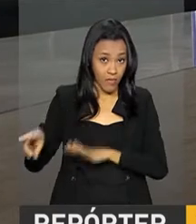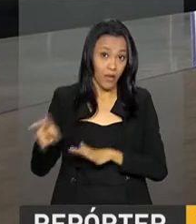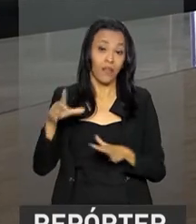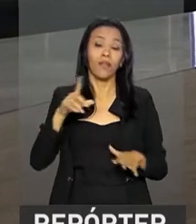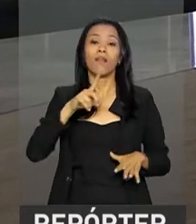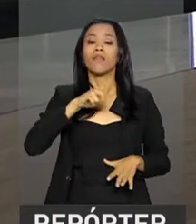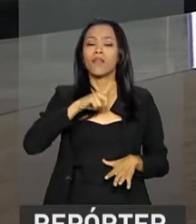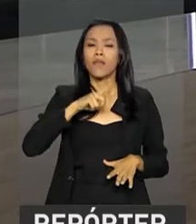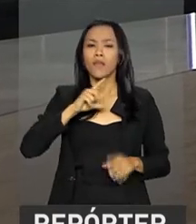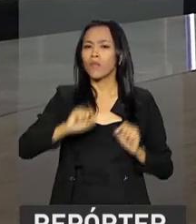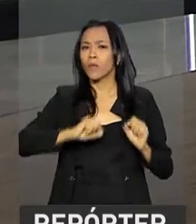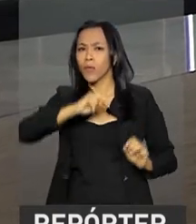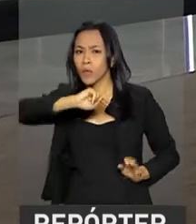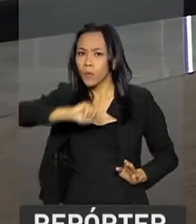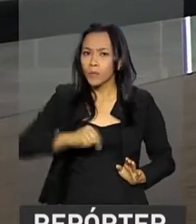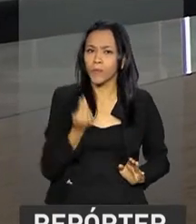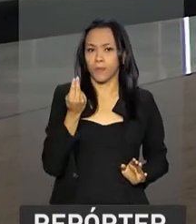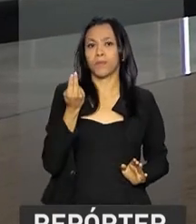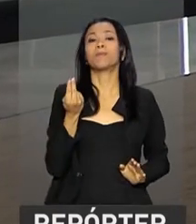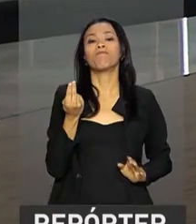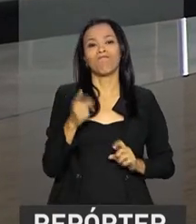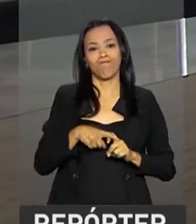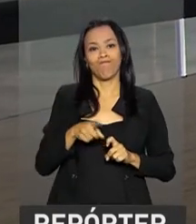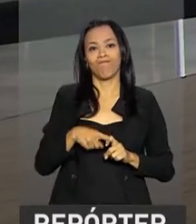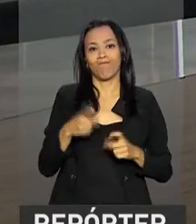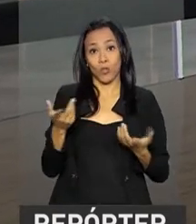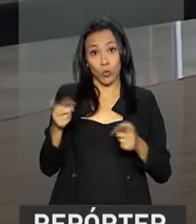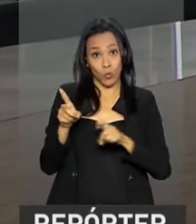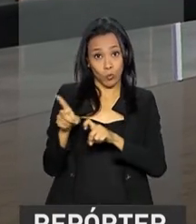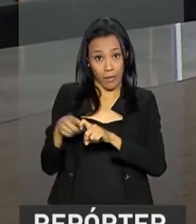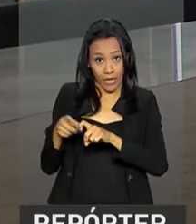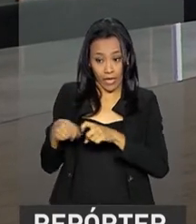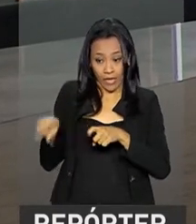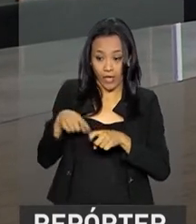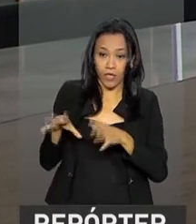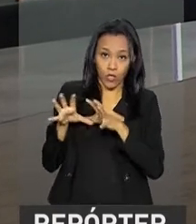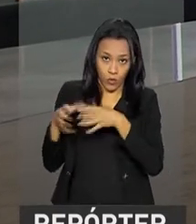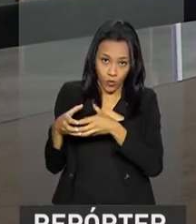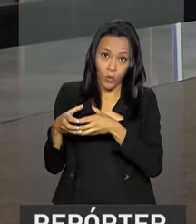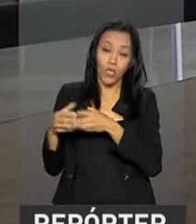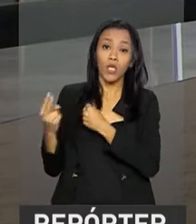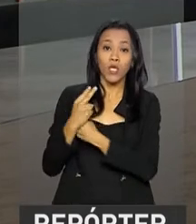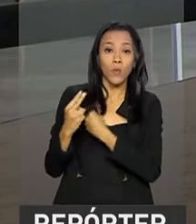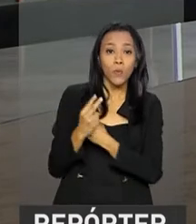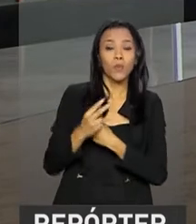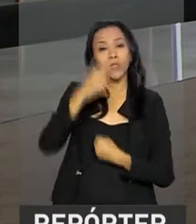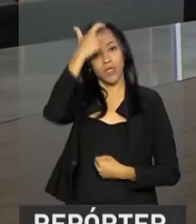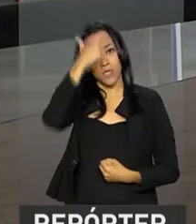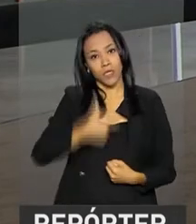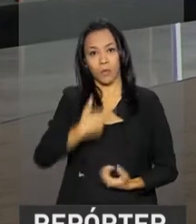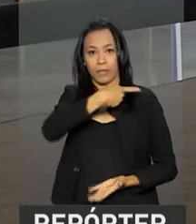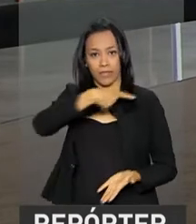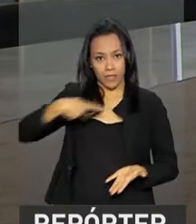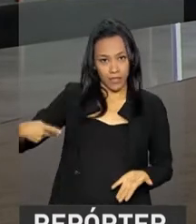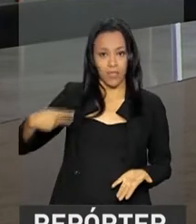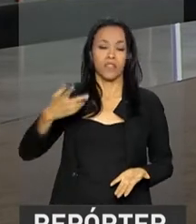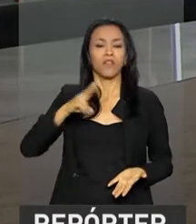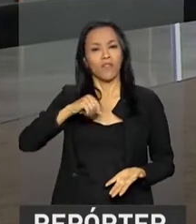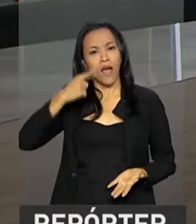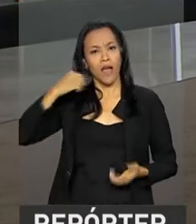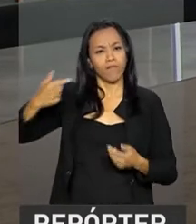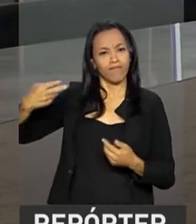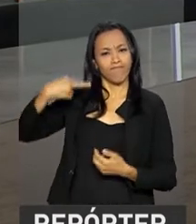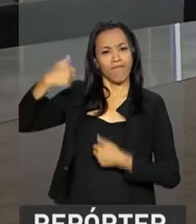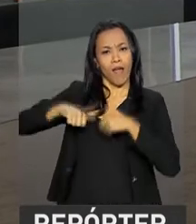procedimento cirúrgico a equipe médica que cuida do presidente michel temer fará uma avaliação do estado de saúde